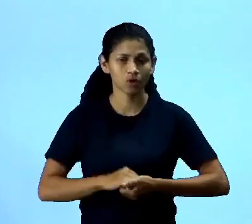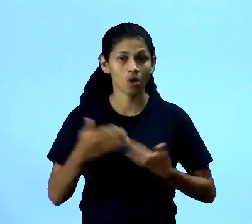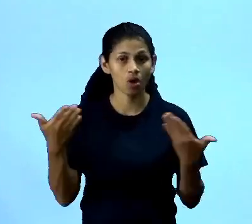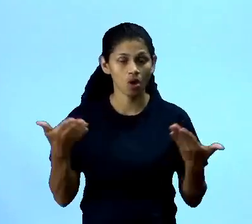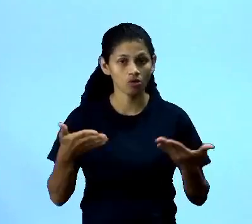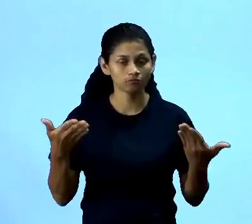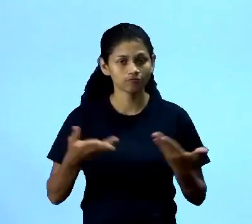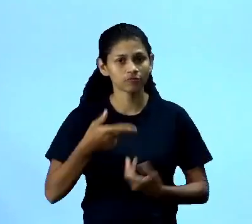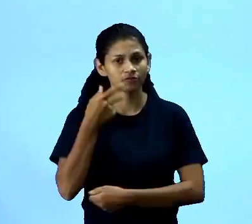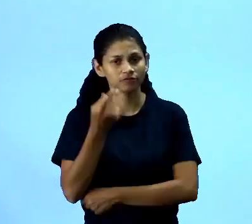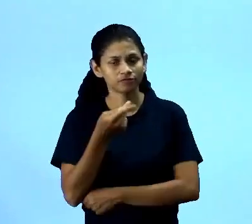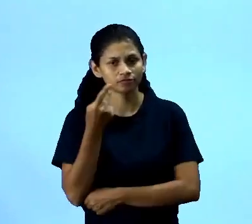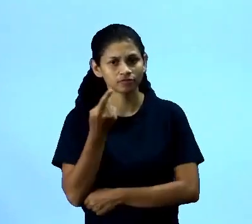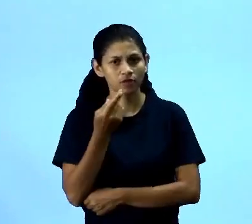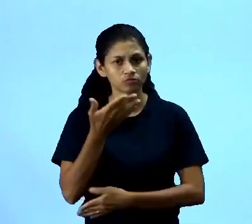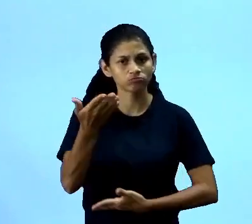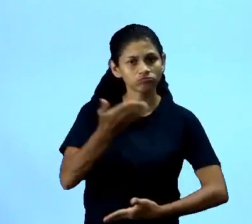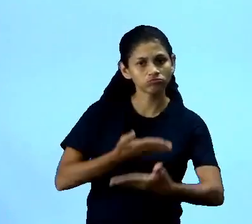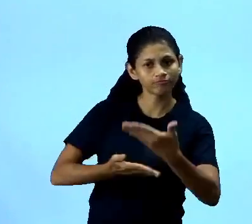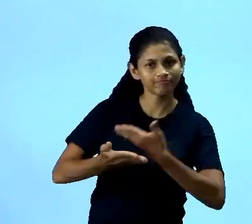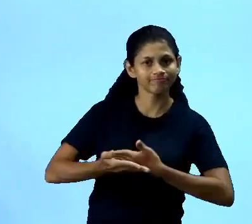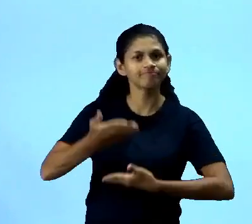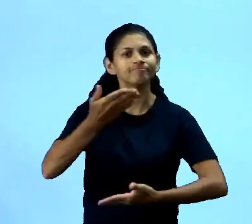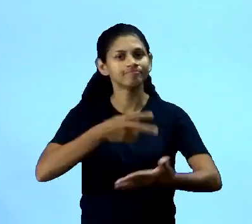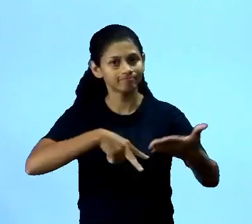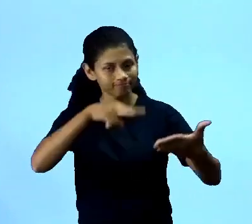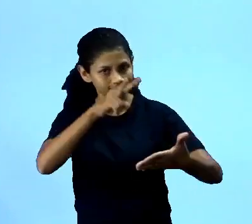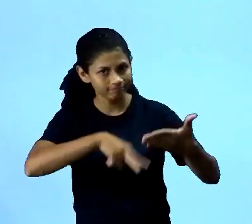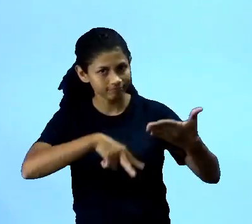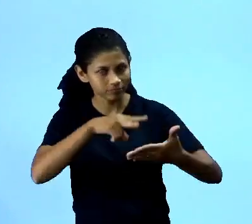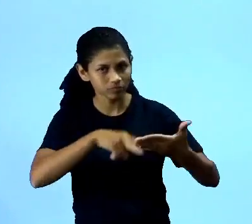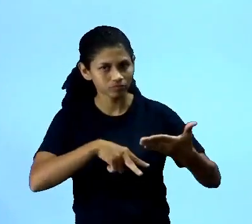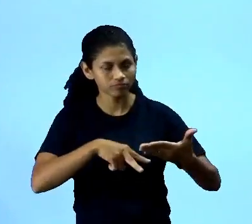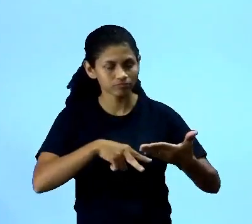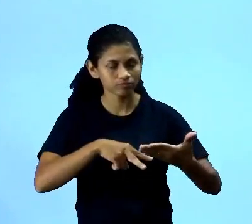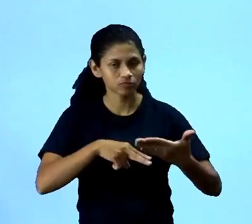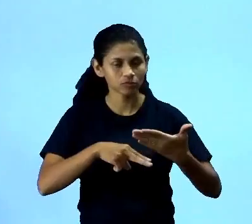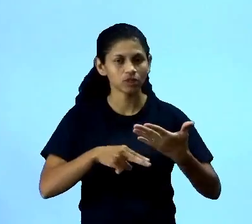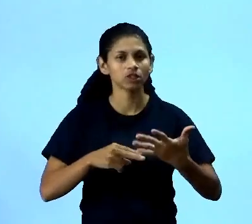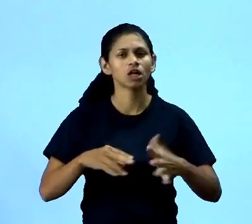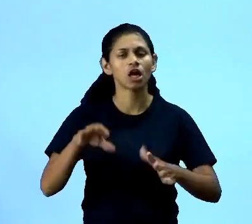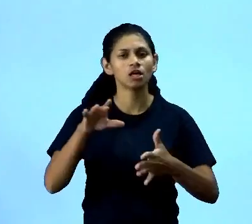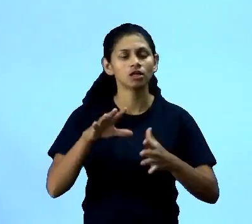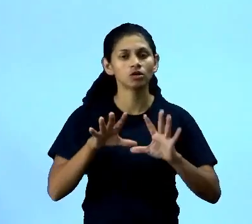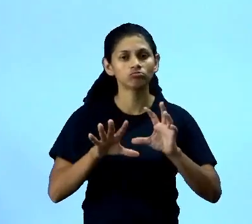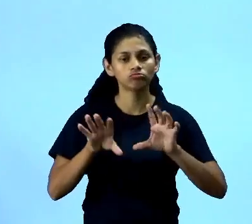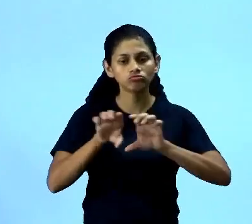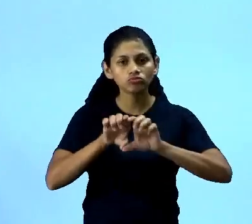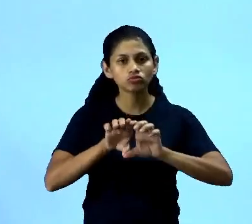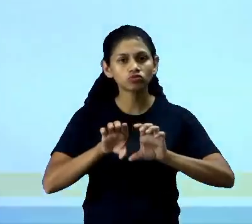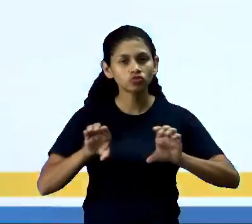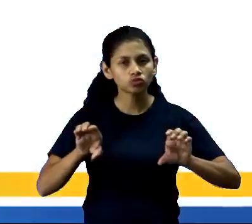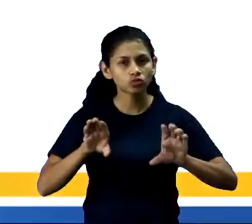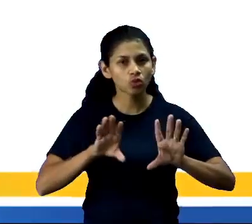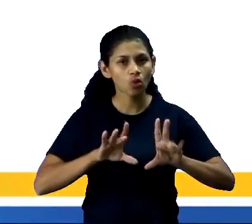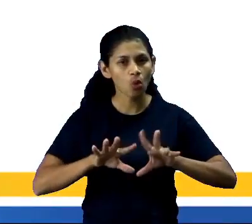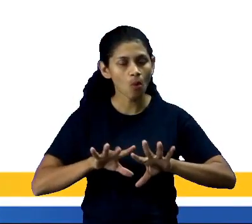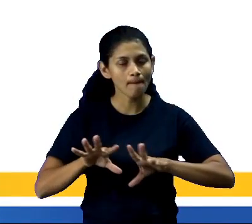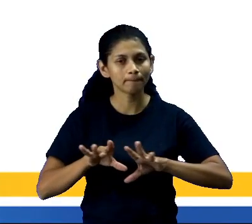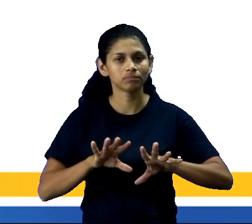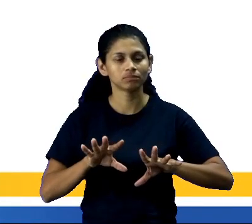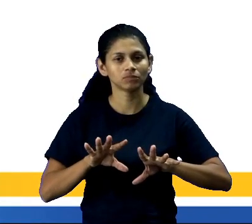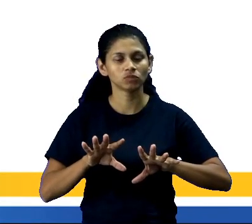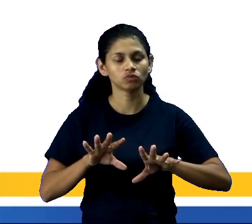sobre compartilhamento de leituras. Compartilhamento de leituras e comentários de ordem estética. Vamos lá,